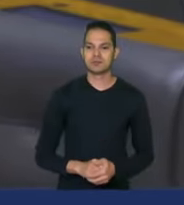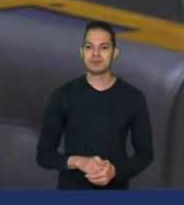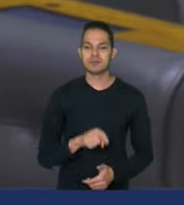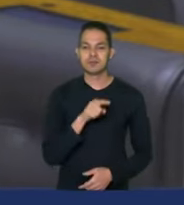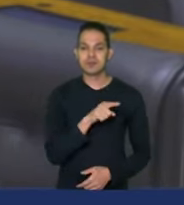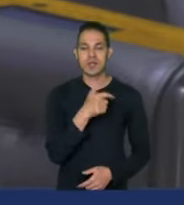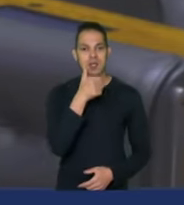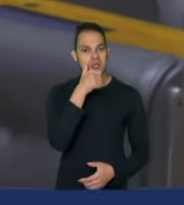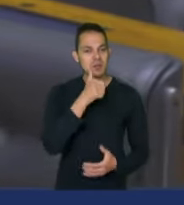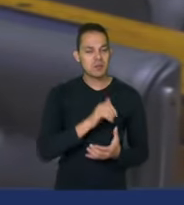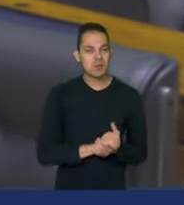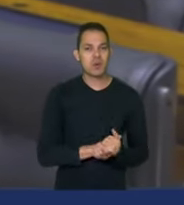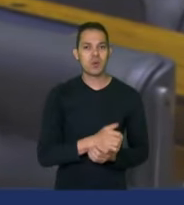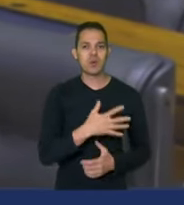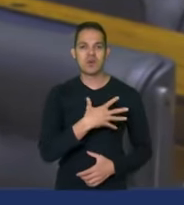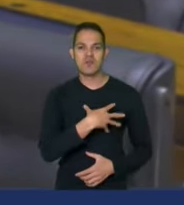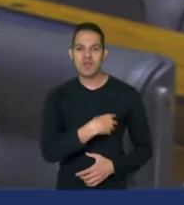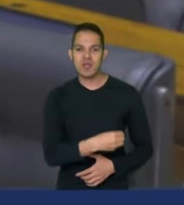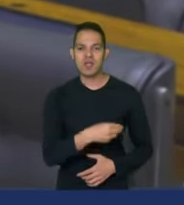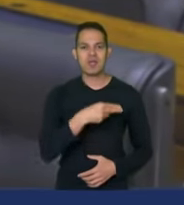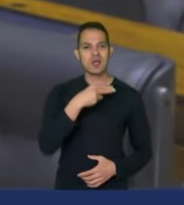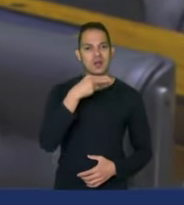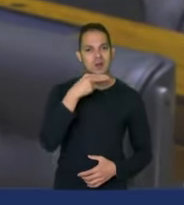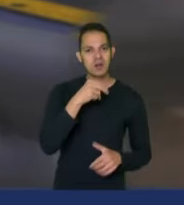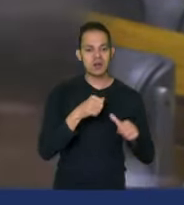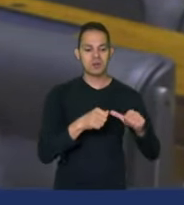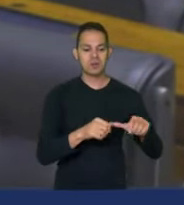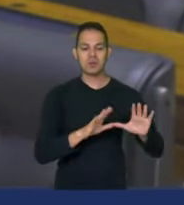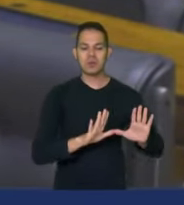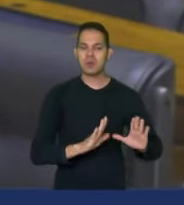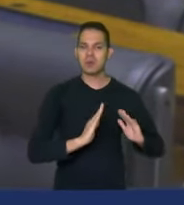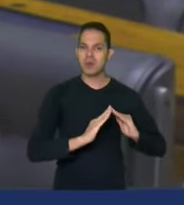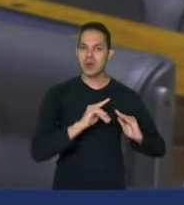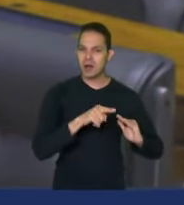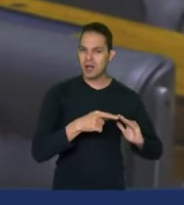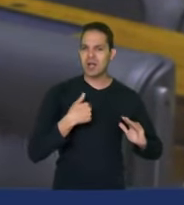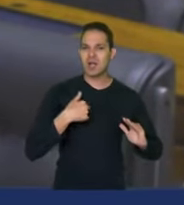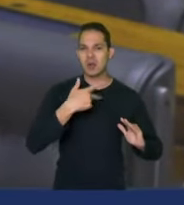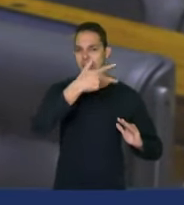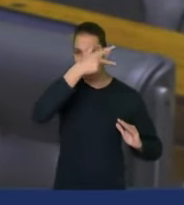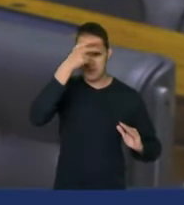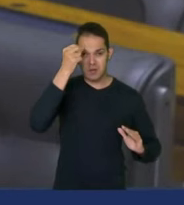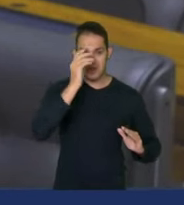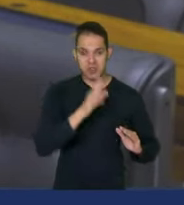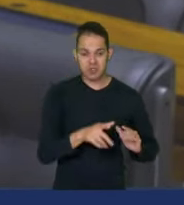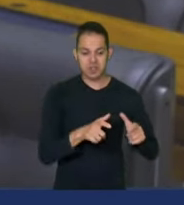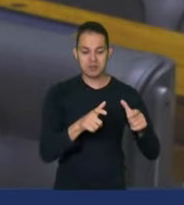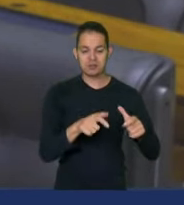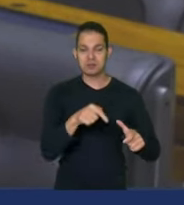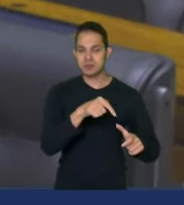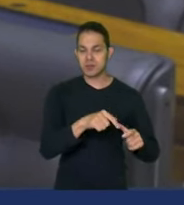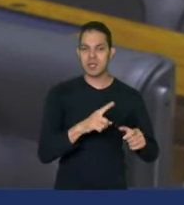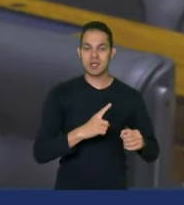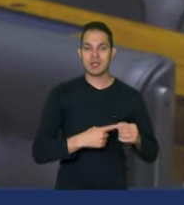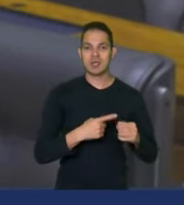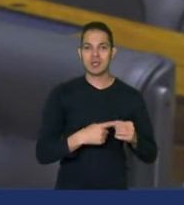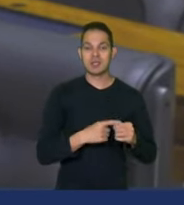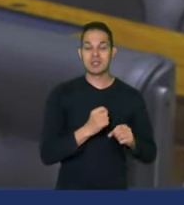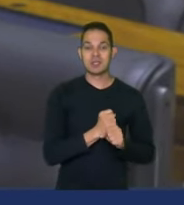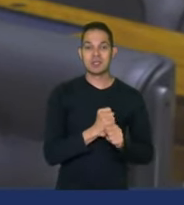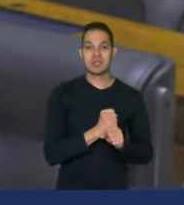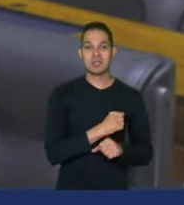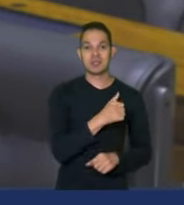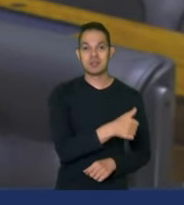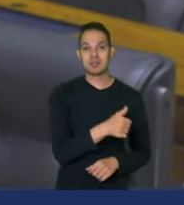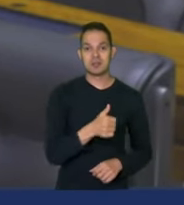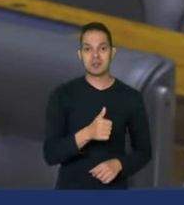esposa, meus filhos, meus netos, e que eu tive o privilégio de ser vereador, ser prefeito. E hoje Divinópolis completa 110 anos. A